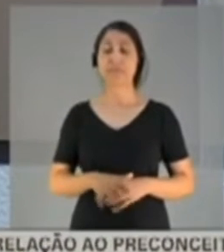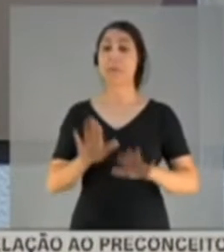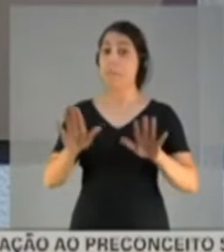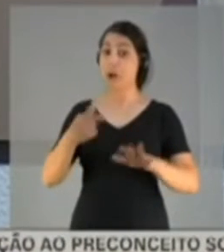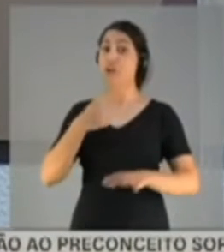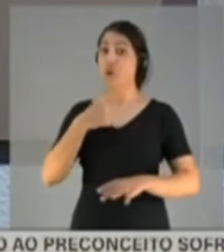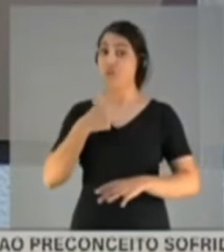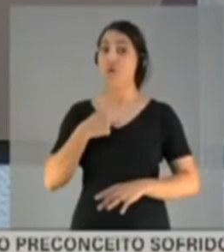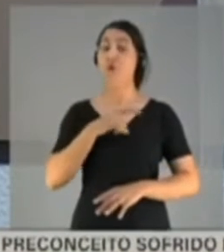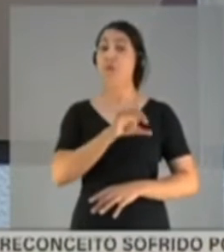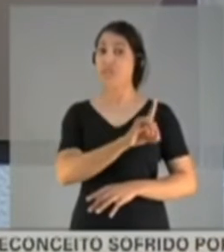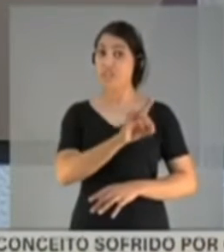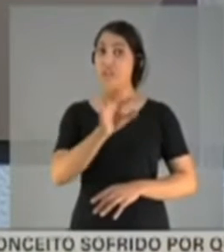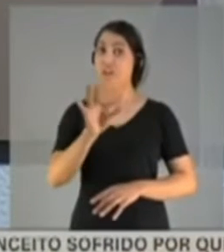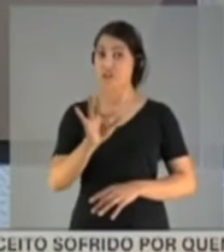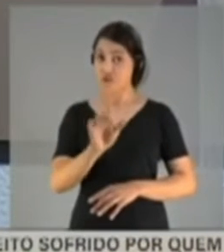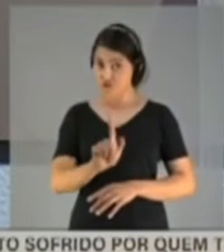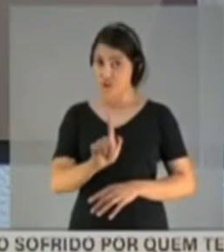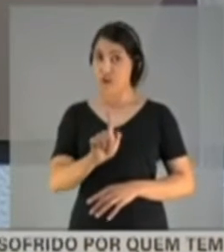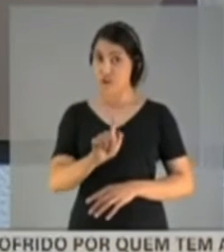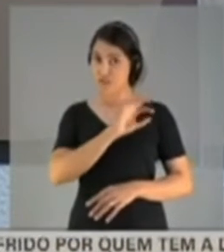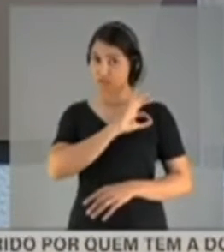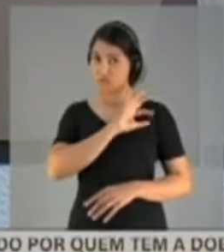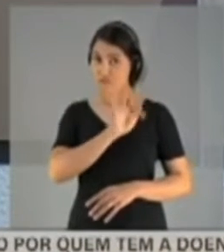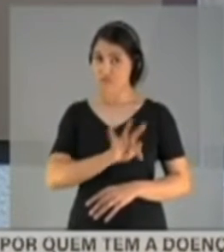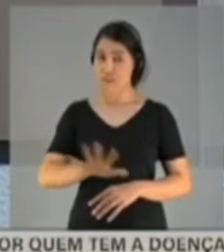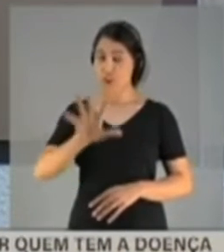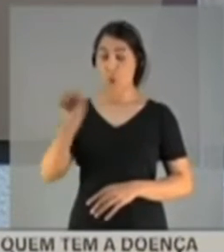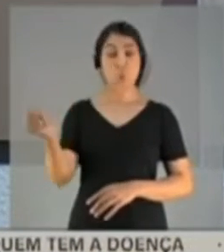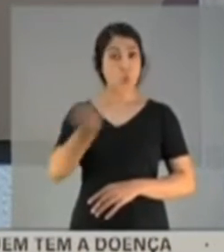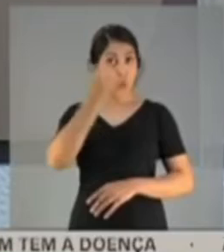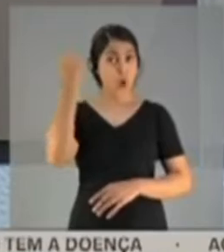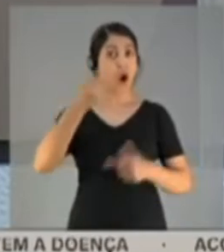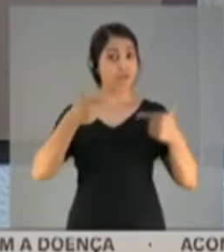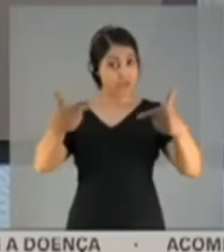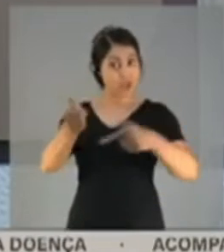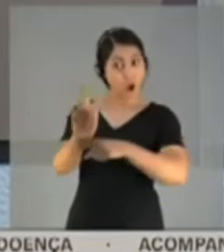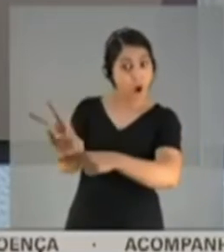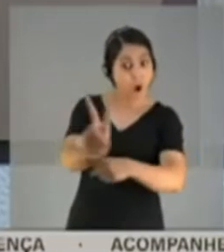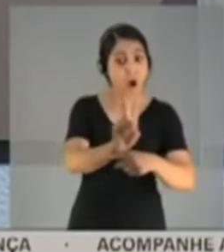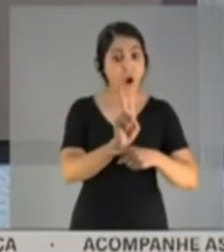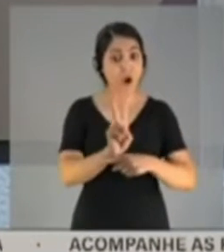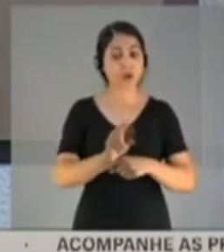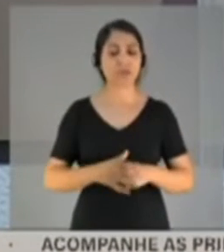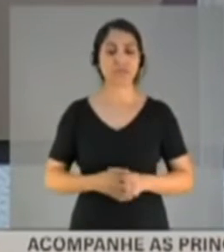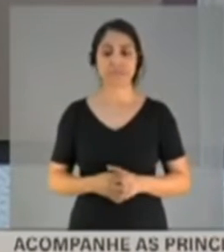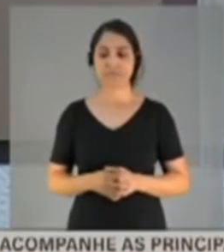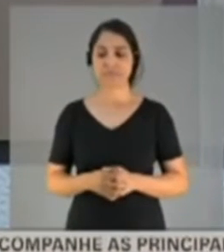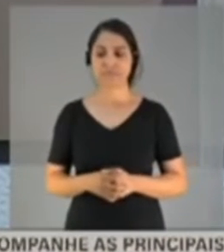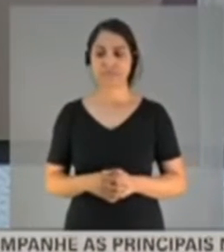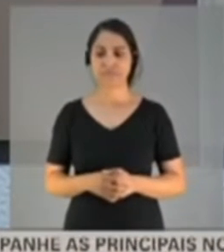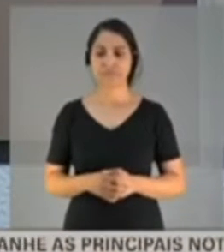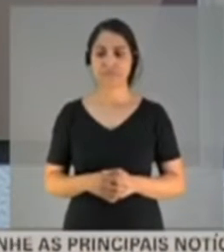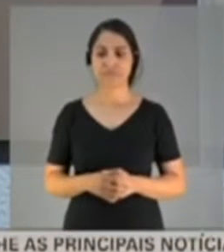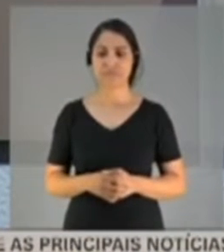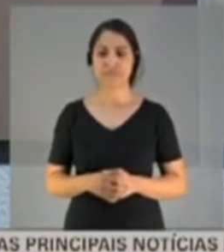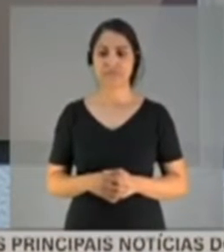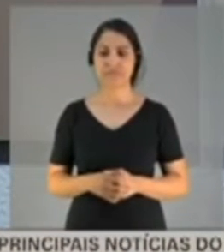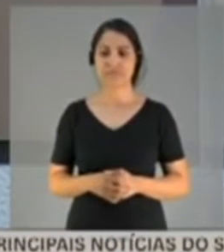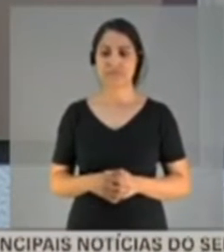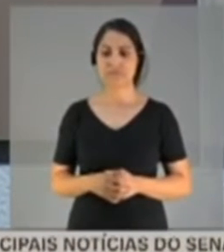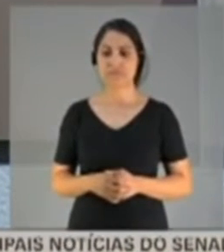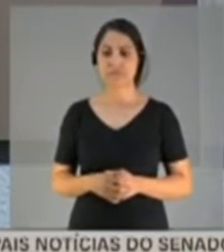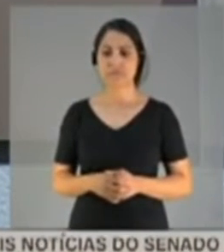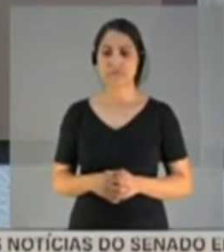da Polícia Federal, que de fato, Luiz, isso é muito grave, isso está ocorrendo. Só um minutinho. O presidente diz que